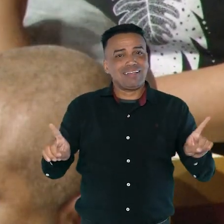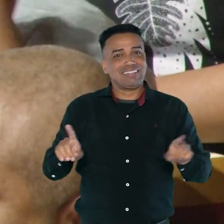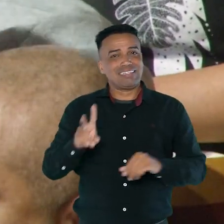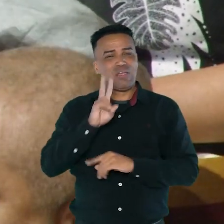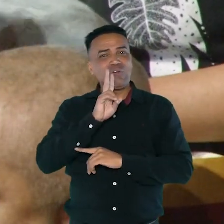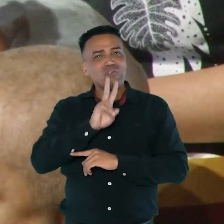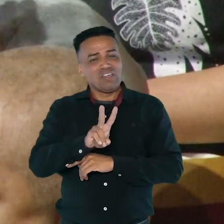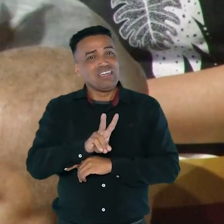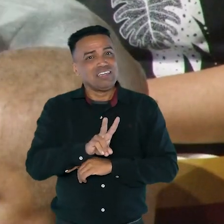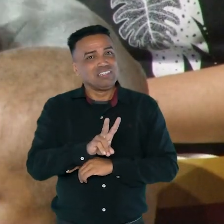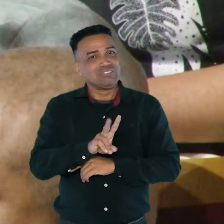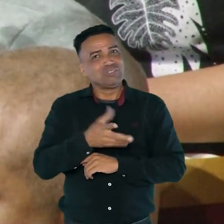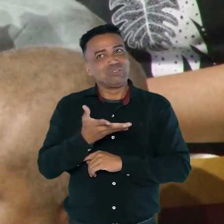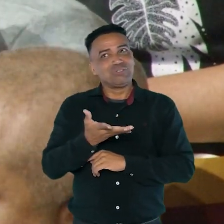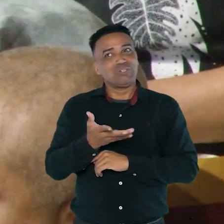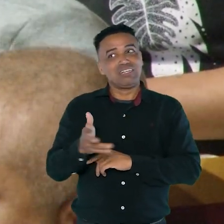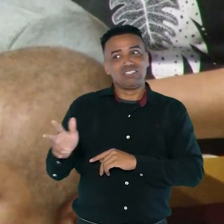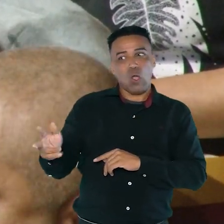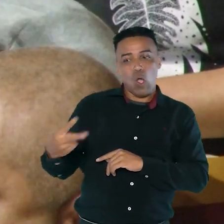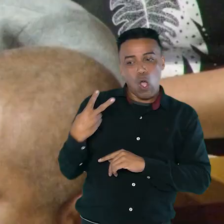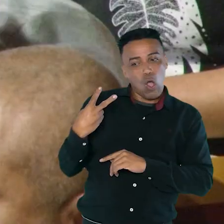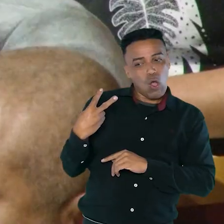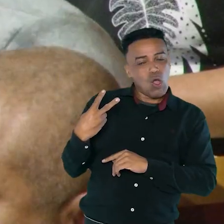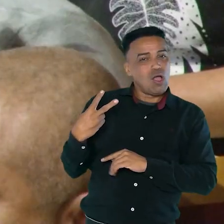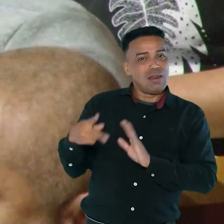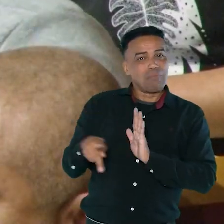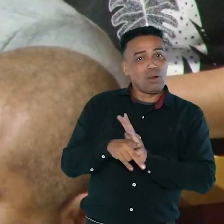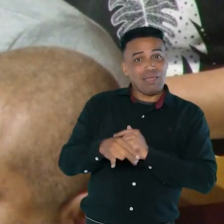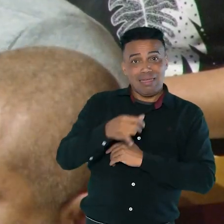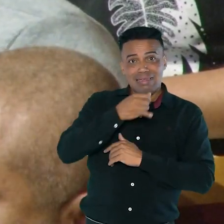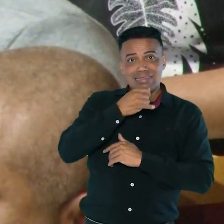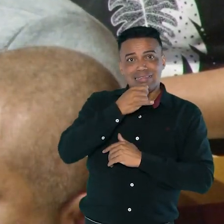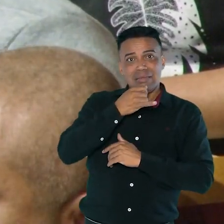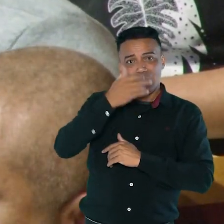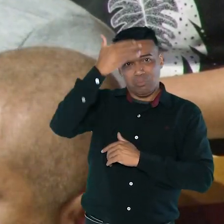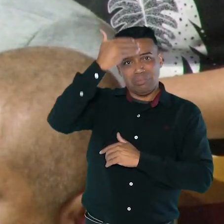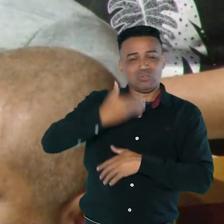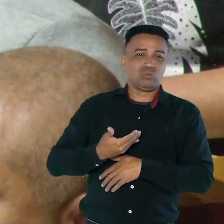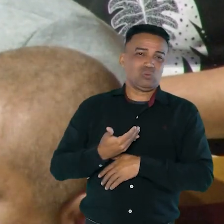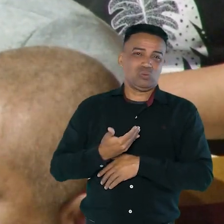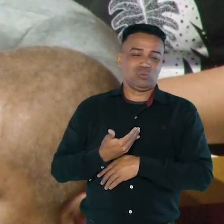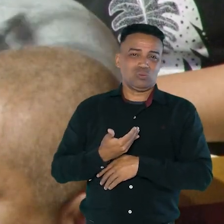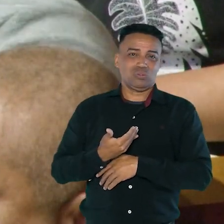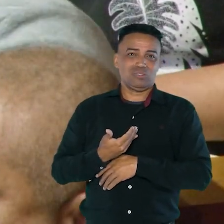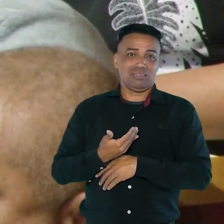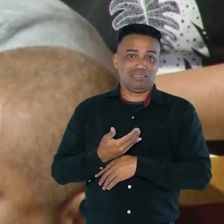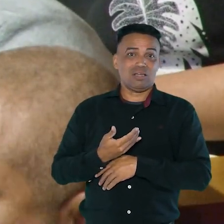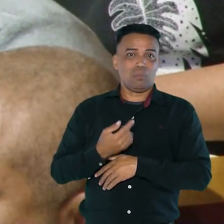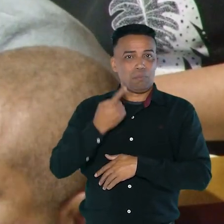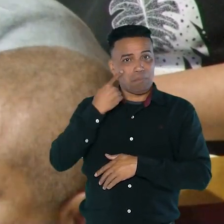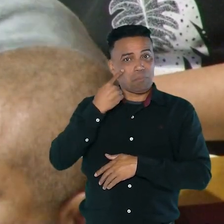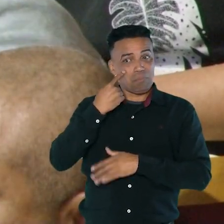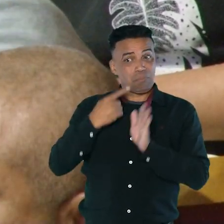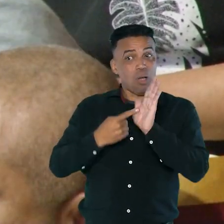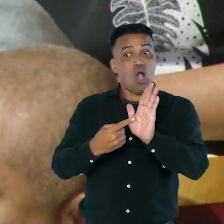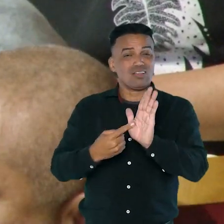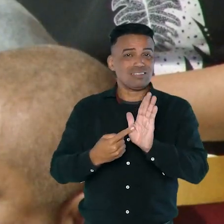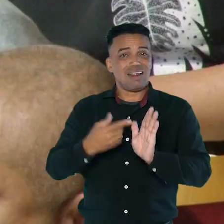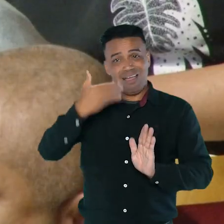vejo, eles olham para a gente muito a questão do exemplo, né? Então, quando a gente mostra esses